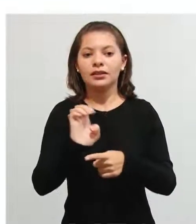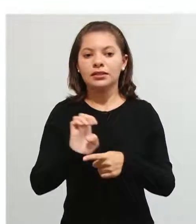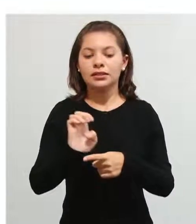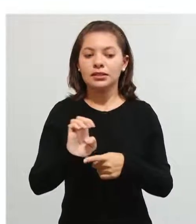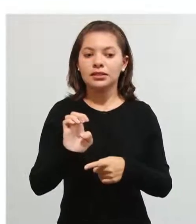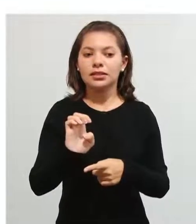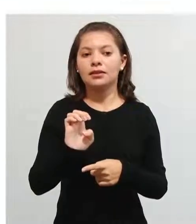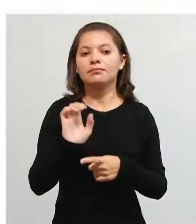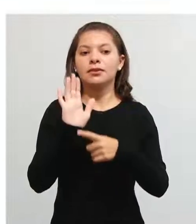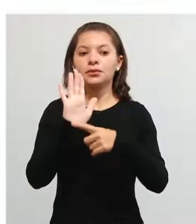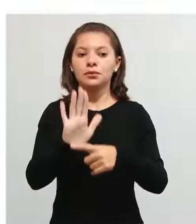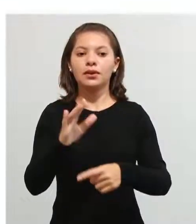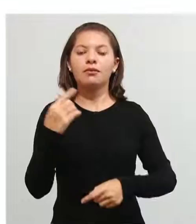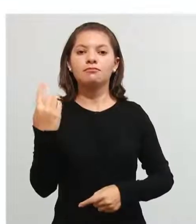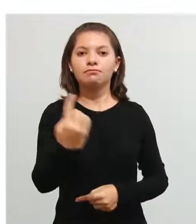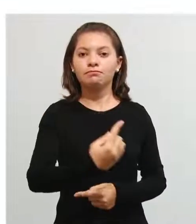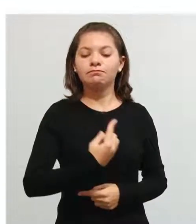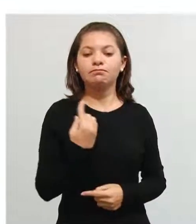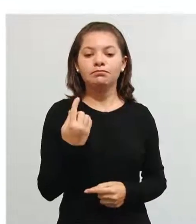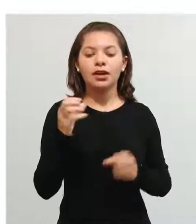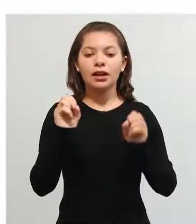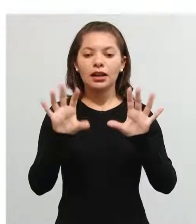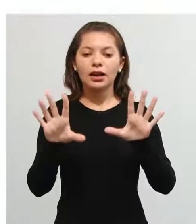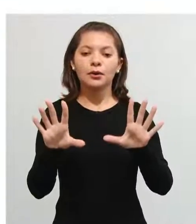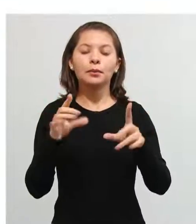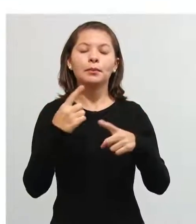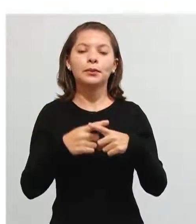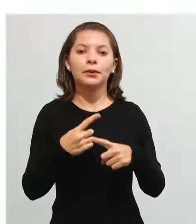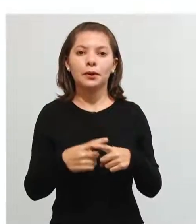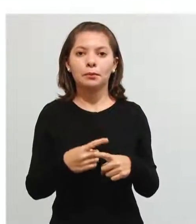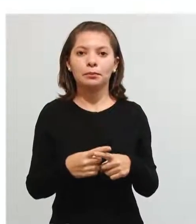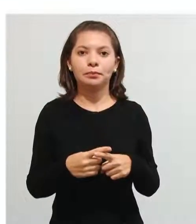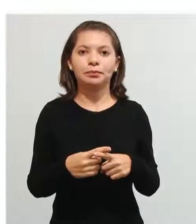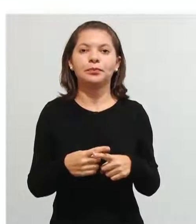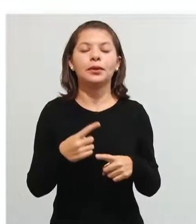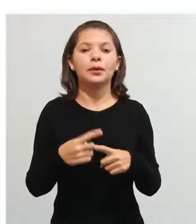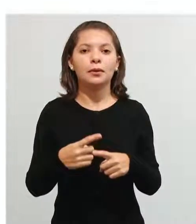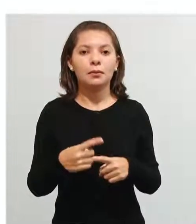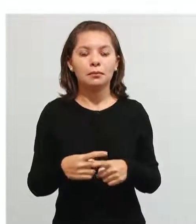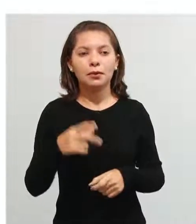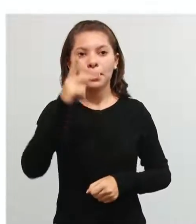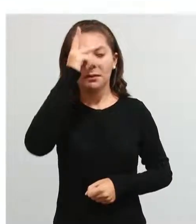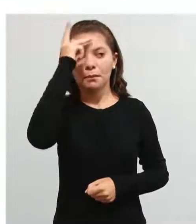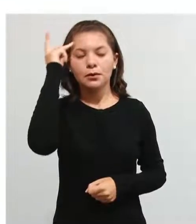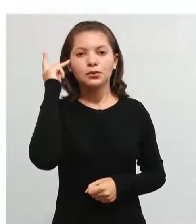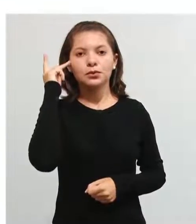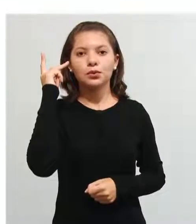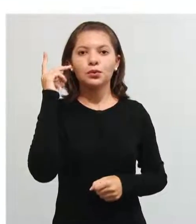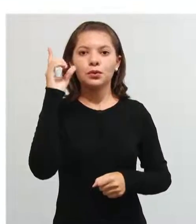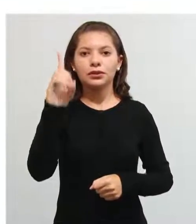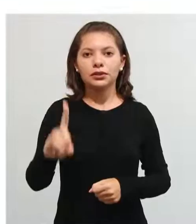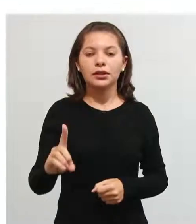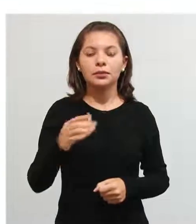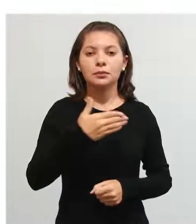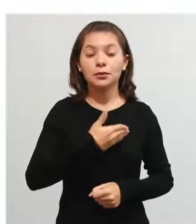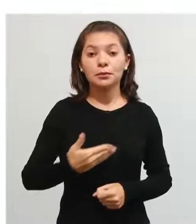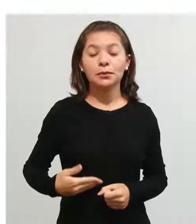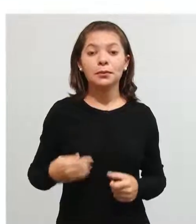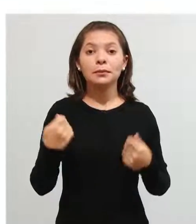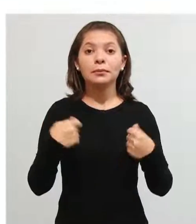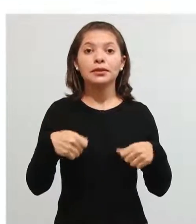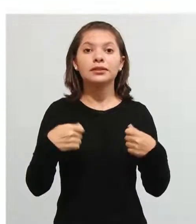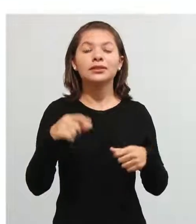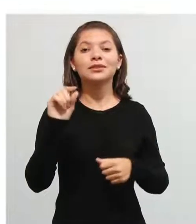coletividade. Logicamente, por quê? Porque as pessoas jurídicas de direito público, elas vão precisar